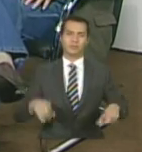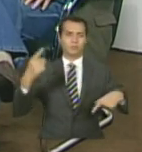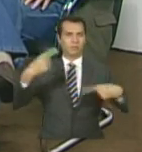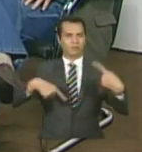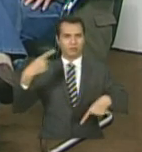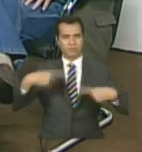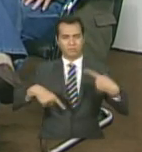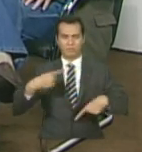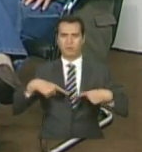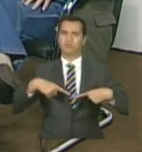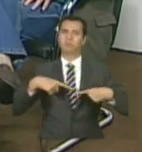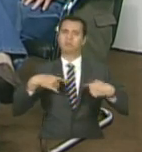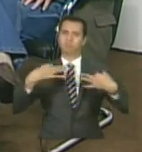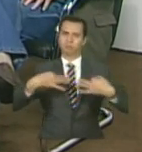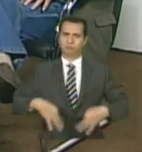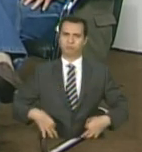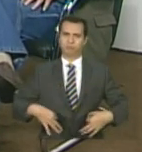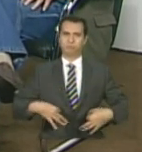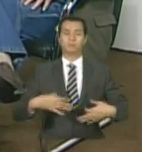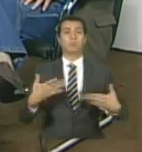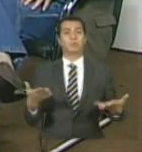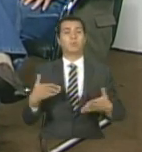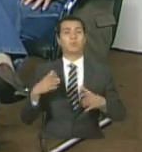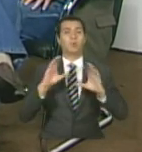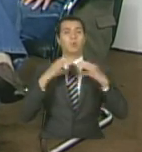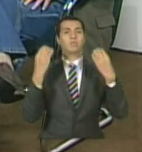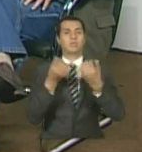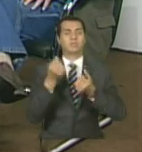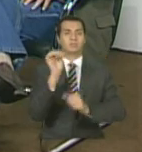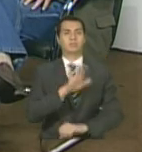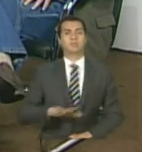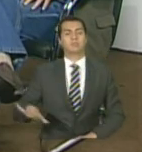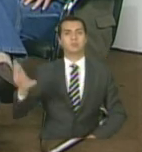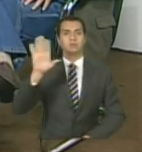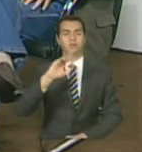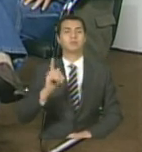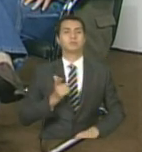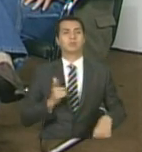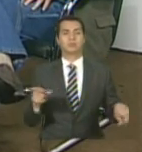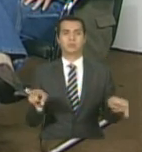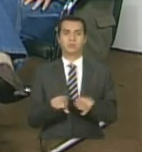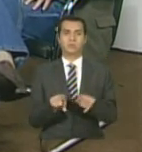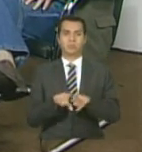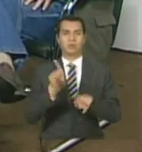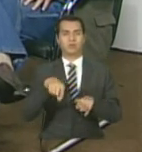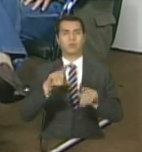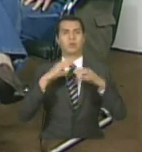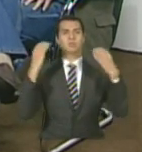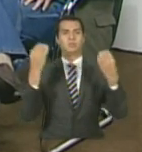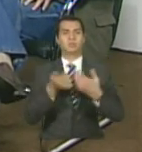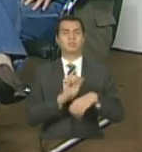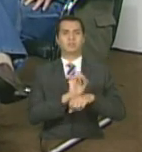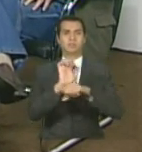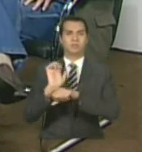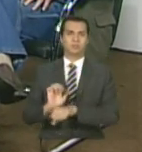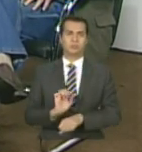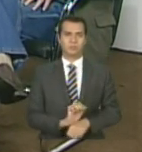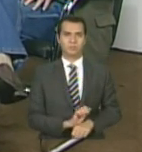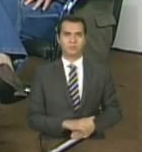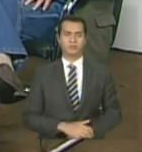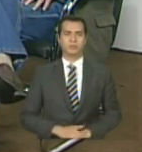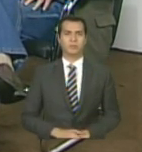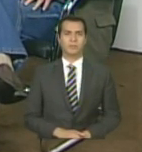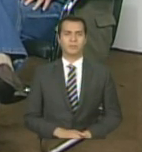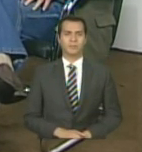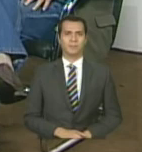são orientadores para o debate da Conferência Nacional o são também para as conferências estaduais. E